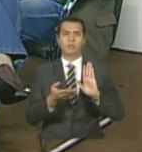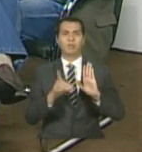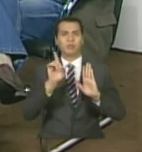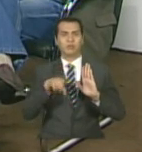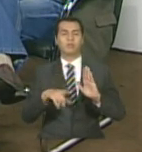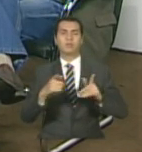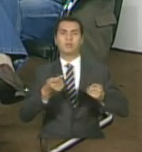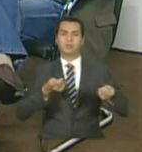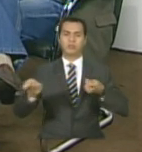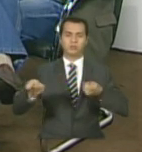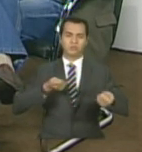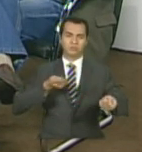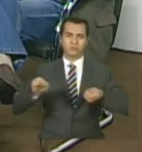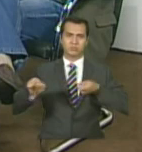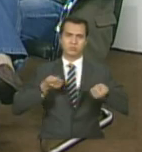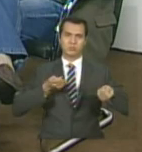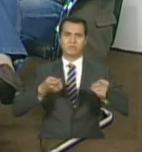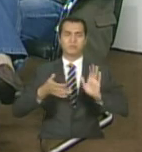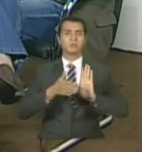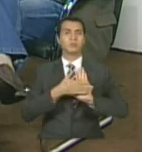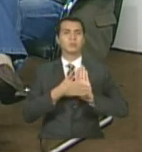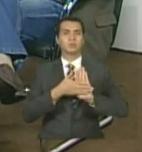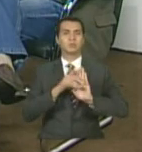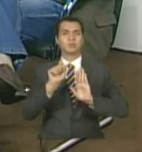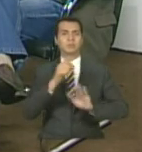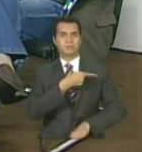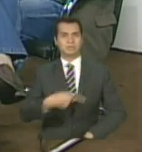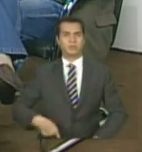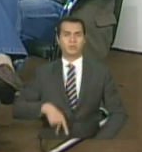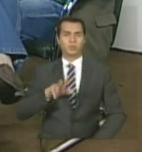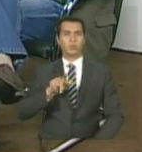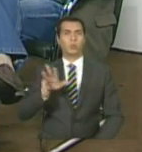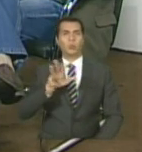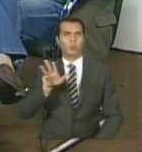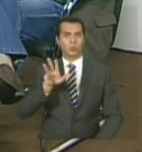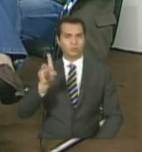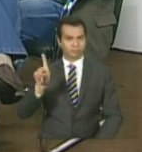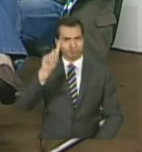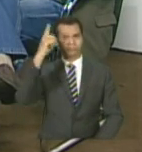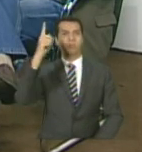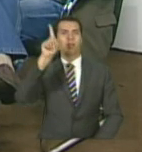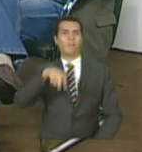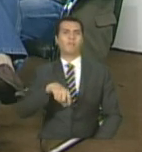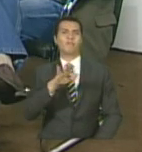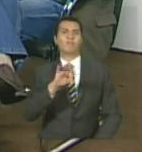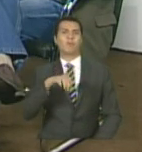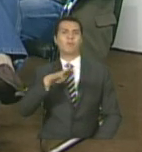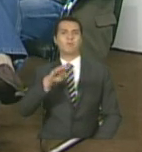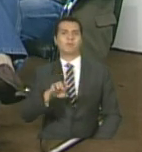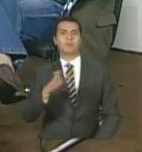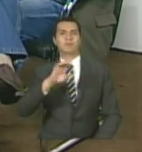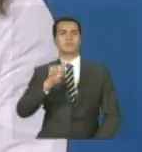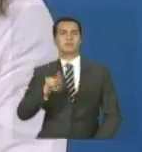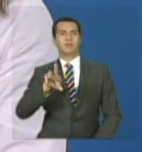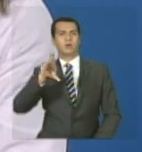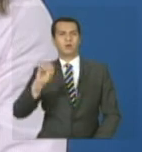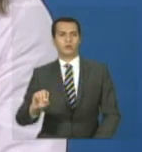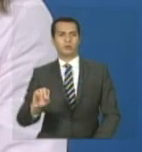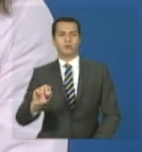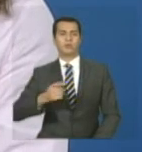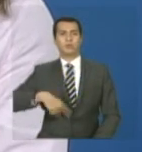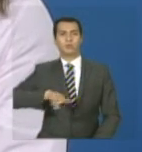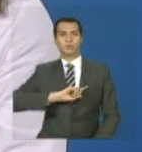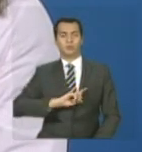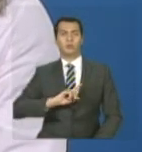a articulação proposta pelo presidente Lula, que foi o Fome Zero. Então, a partir do que nós denominamos de